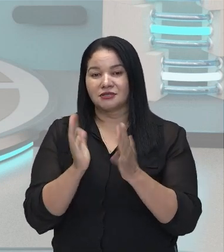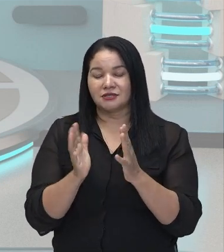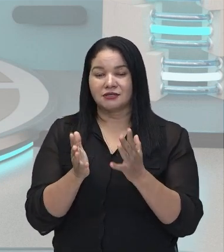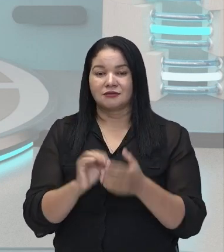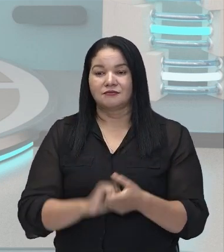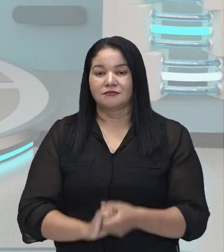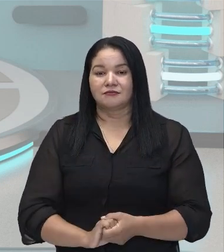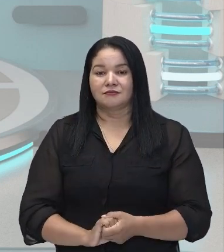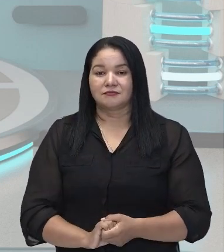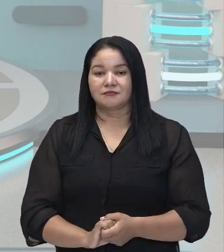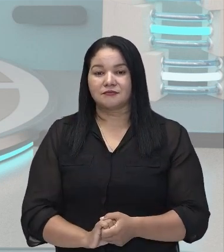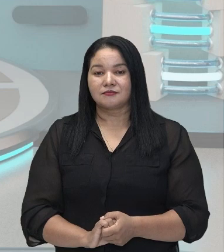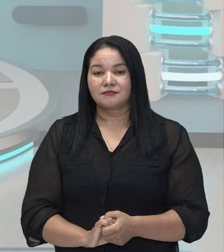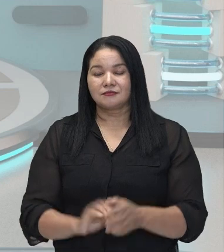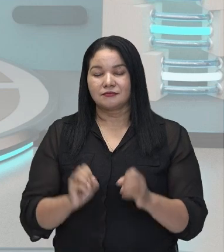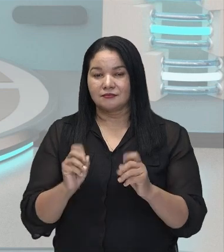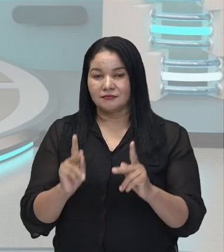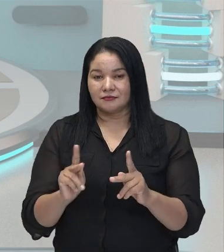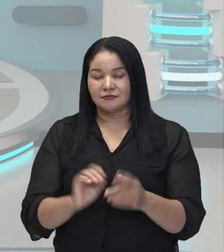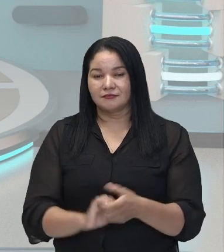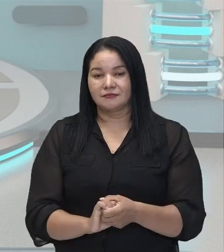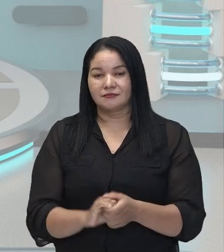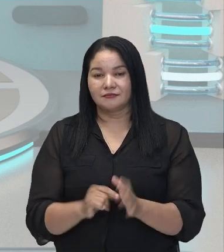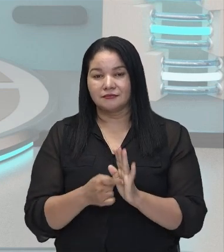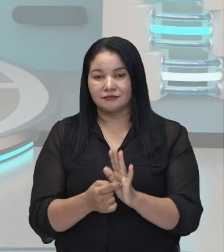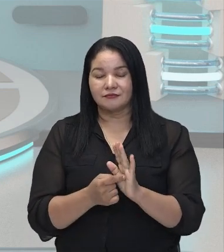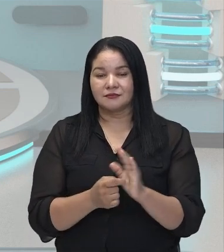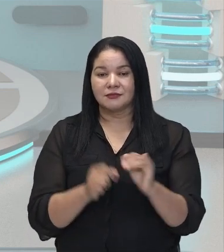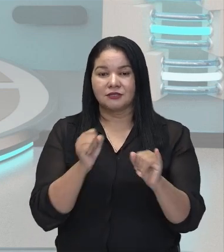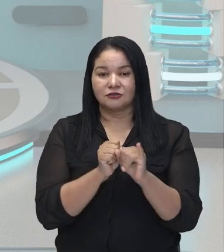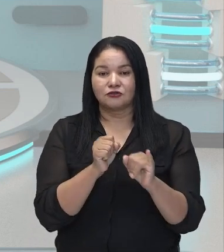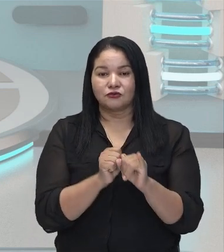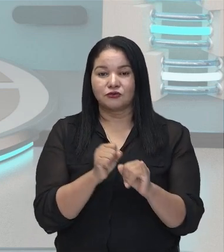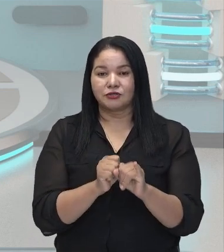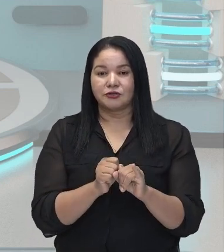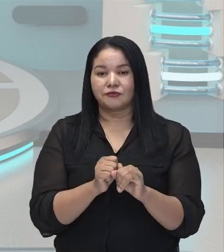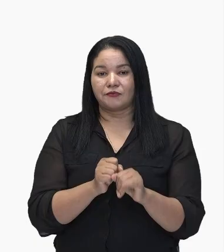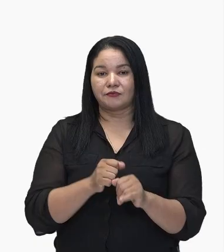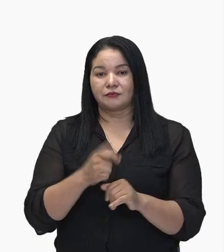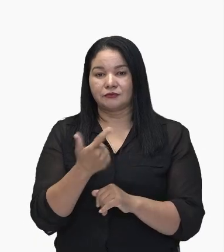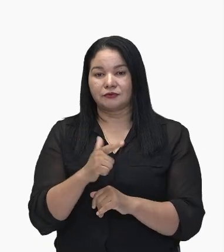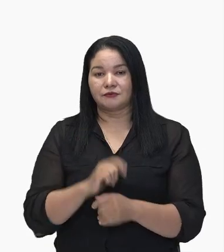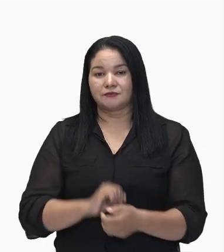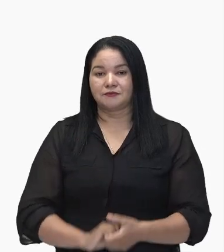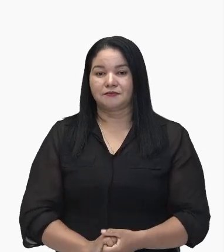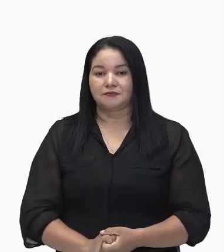distância, ok? Indicando ali o nosso sujeito inexistente.